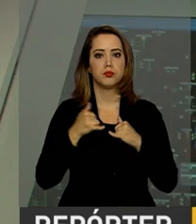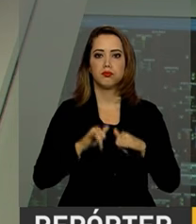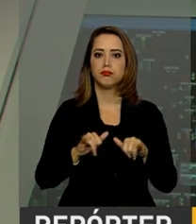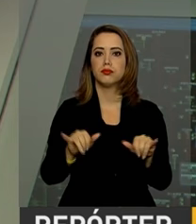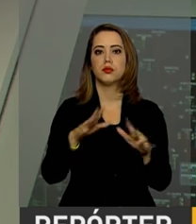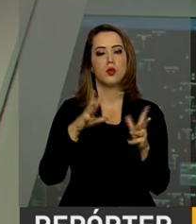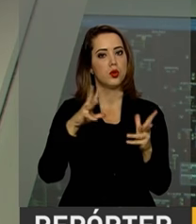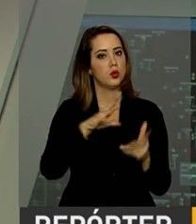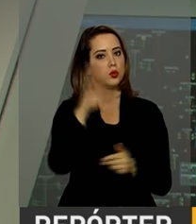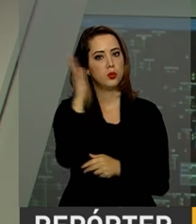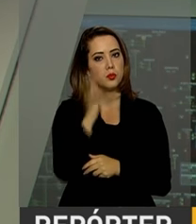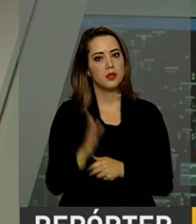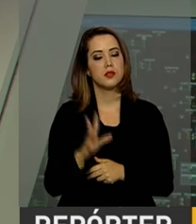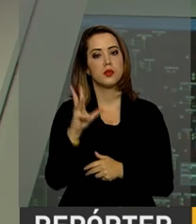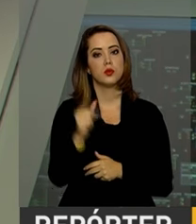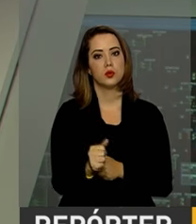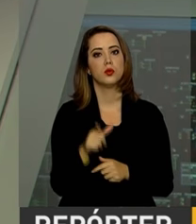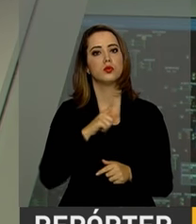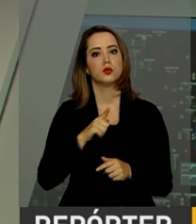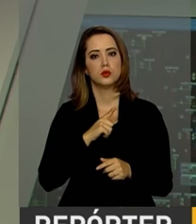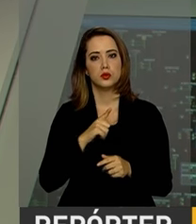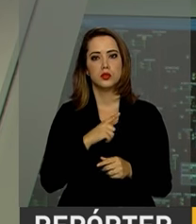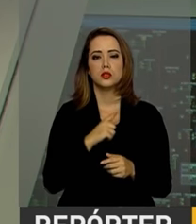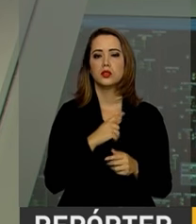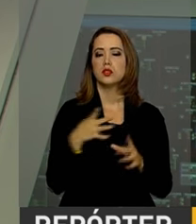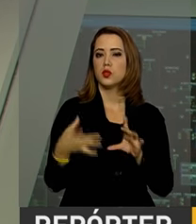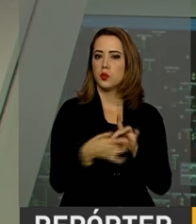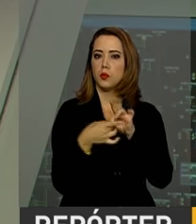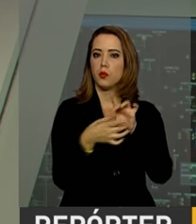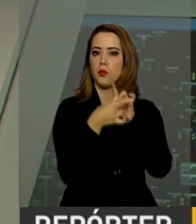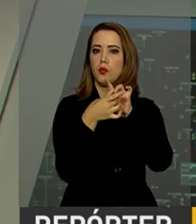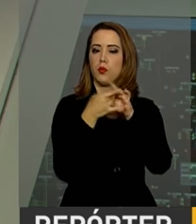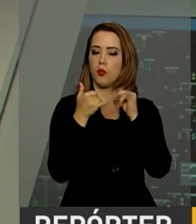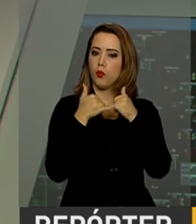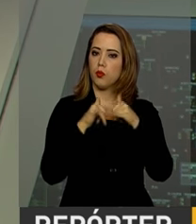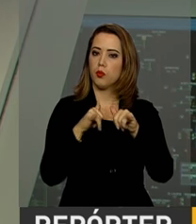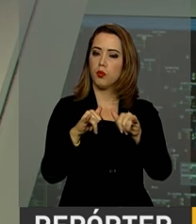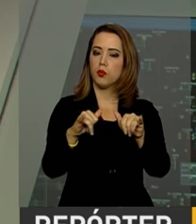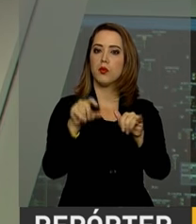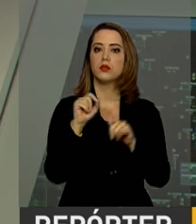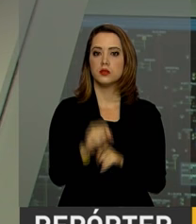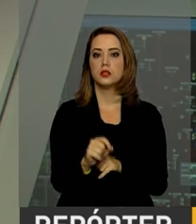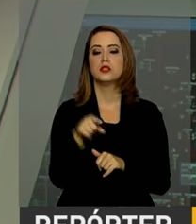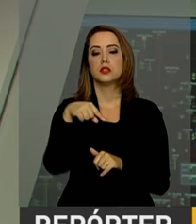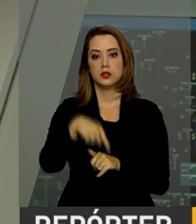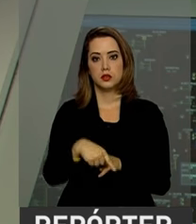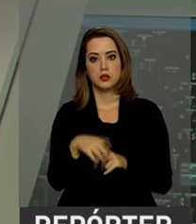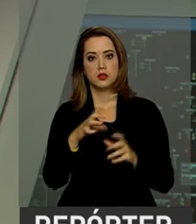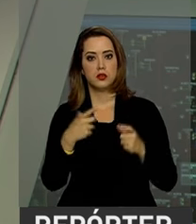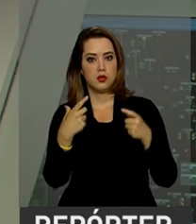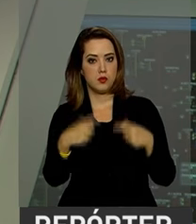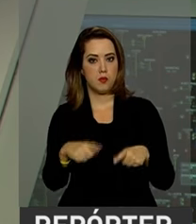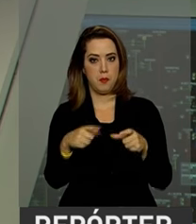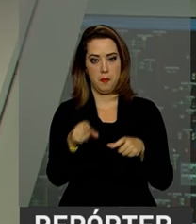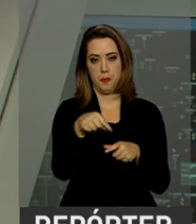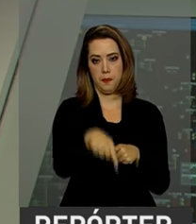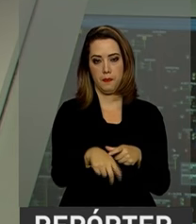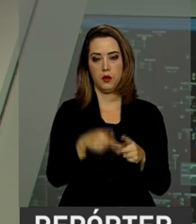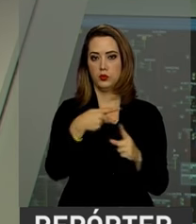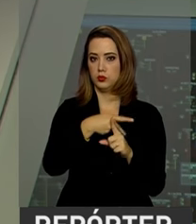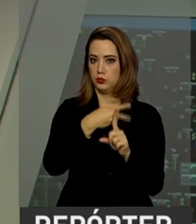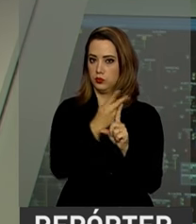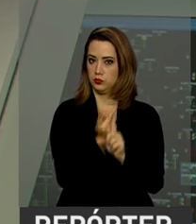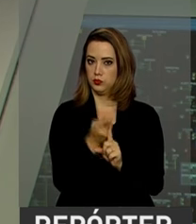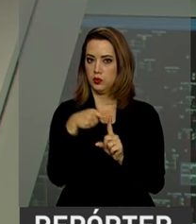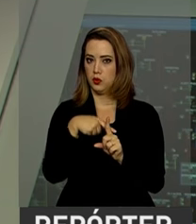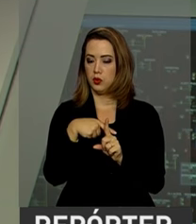sistema interligado de geração e transmissão de energia elétrica. Isso possibilita que a energia produzida em um campo eólico do Rio Grande do